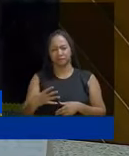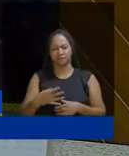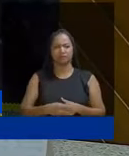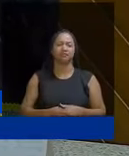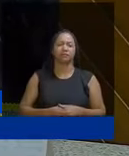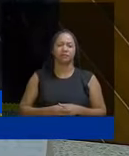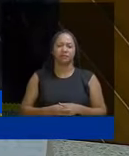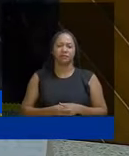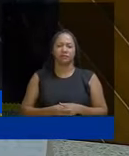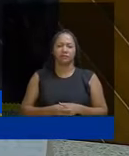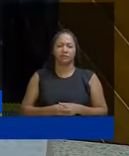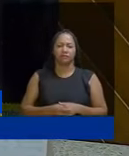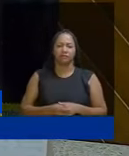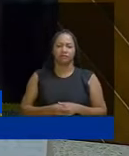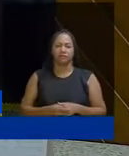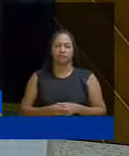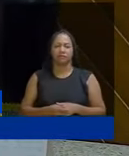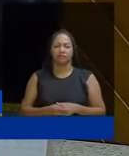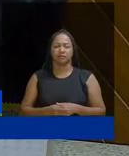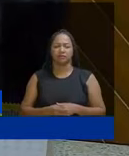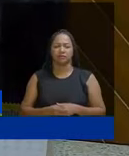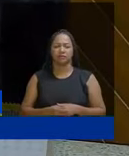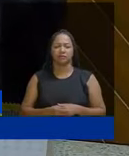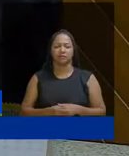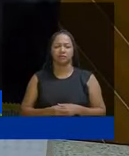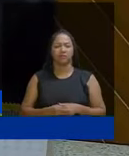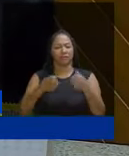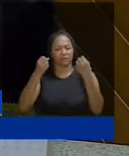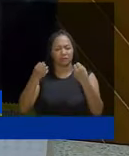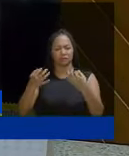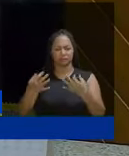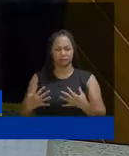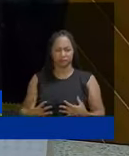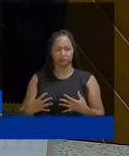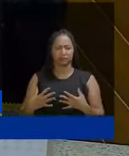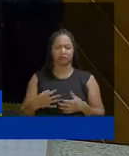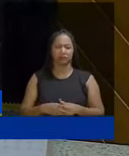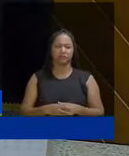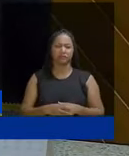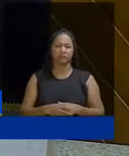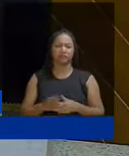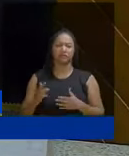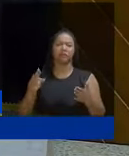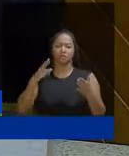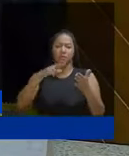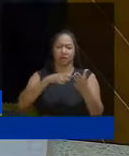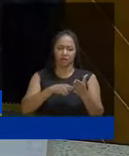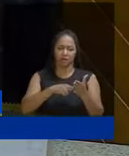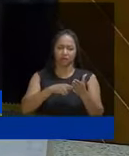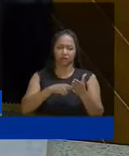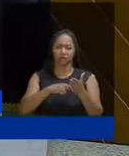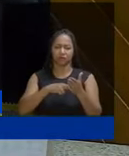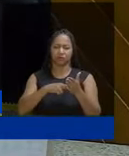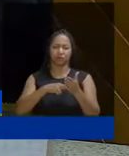31/12/2014. Conduta: isso tudo está extraído do relatório